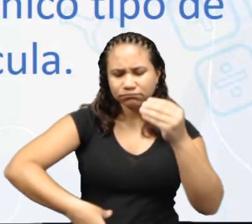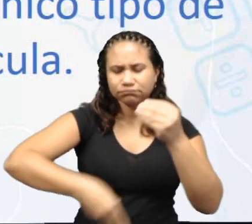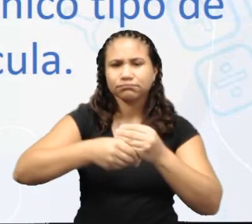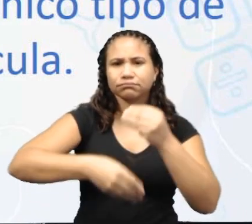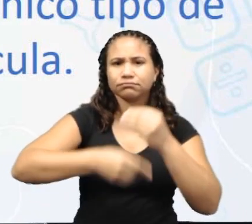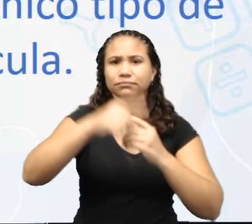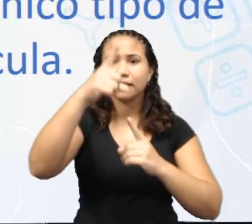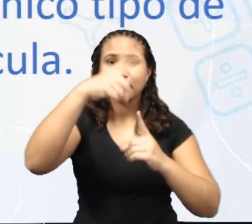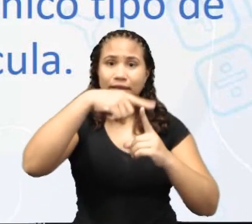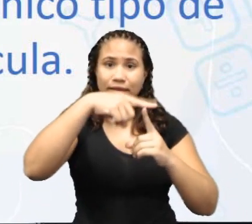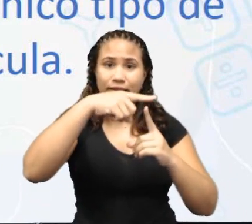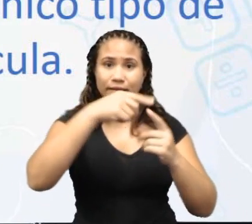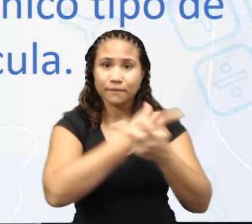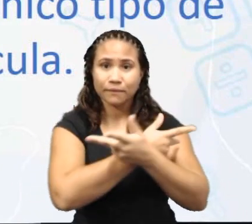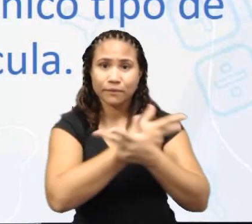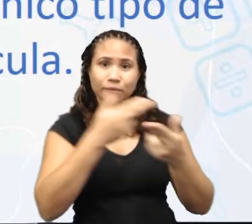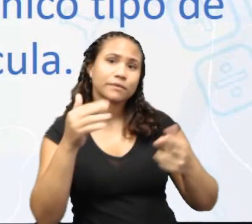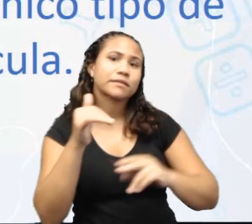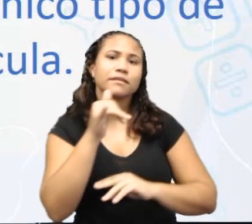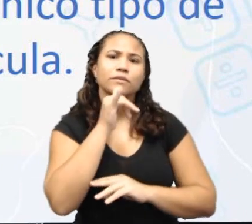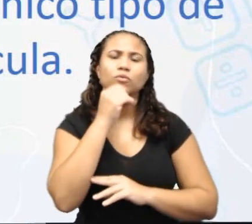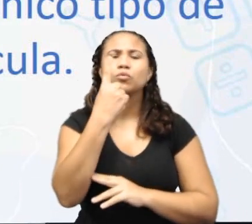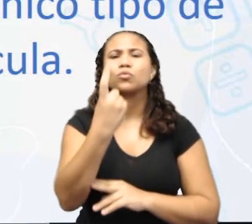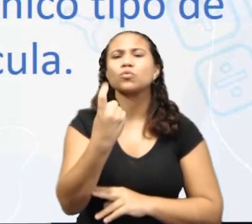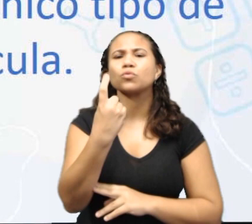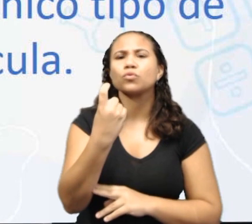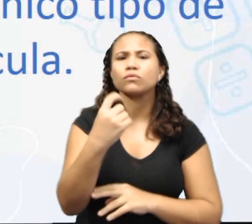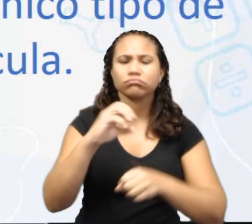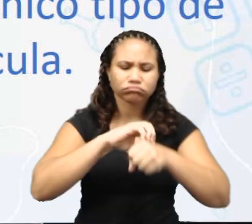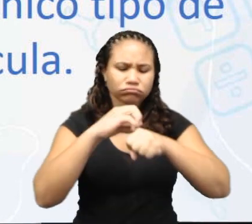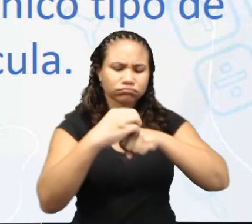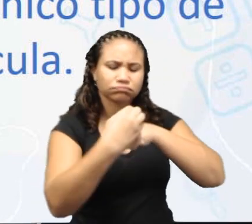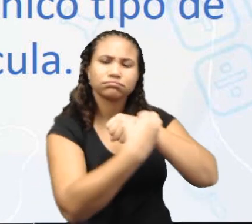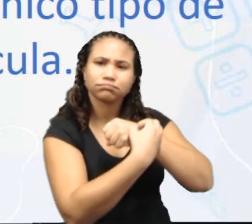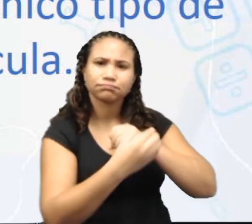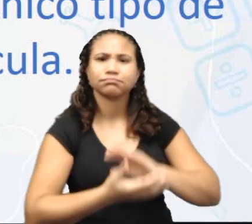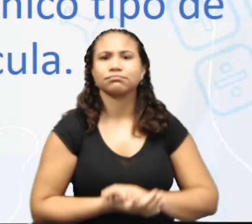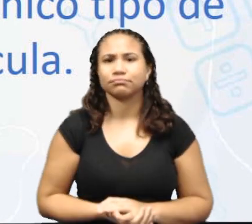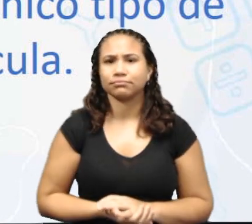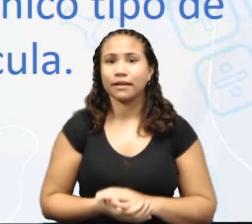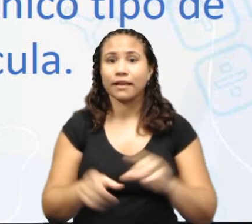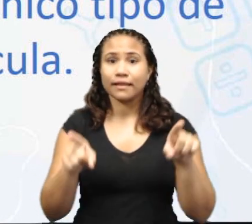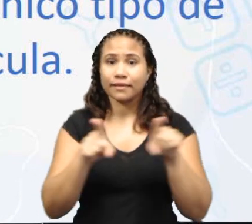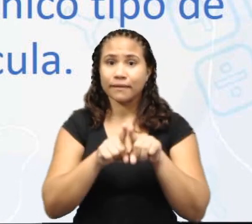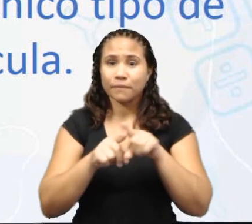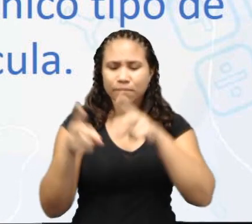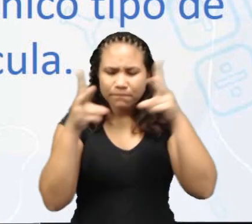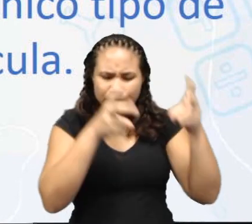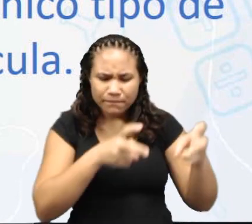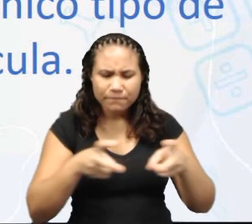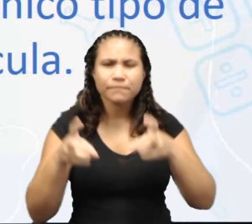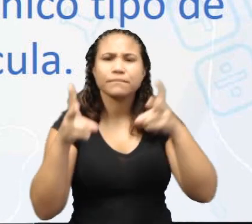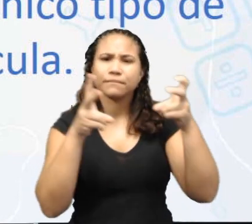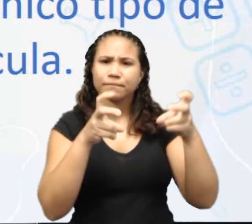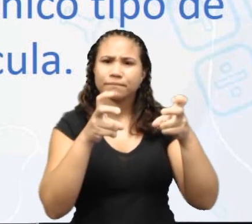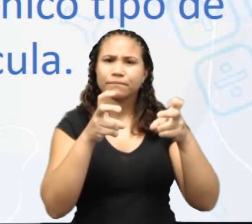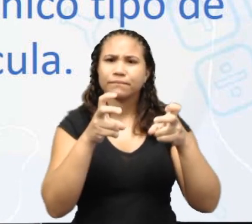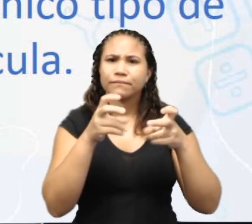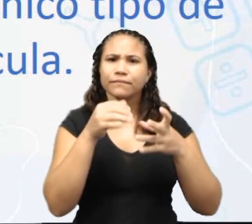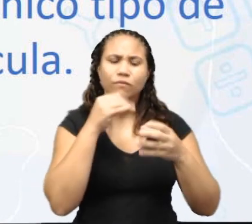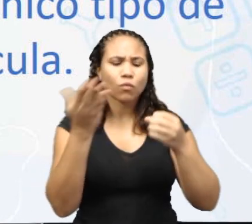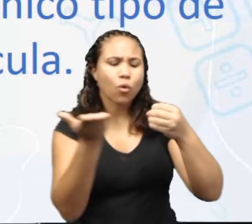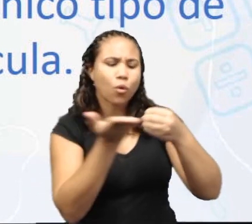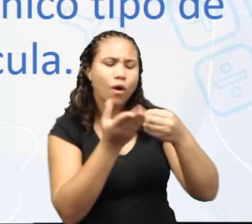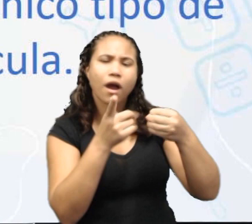um único tipo de componente, ou seja, de um único tipo de partícula. A gente consegue ver aqui um exemplo de um copo